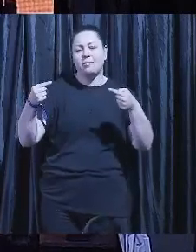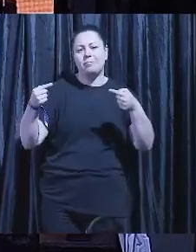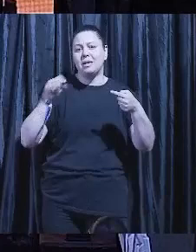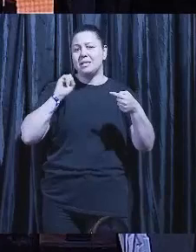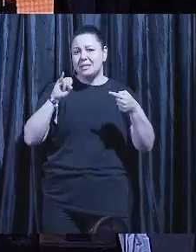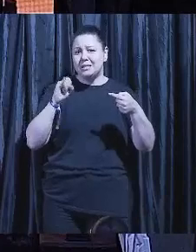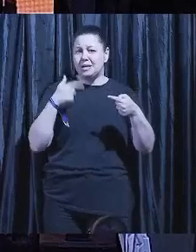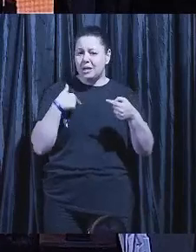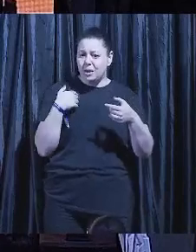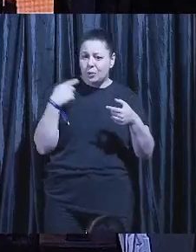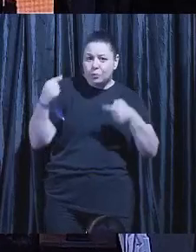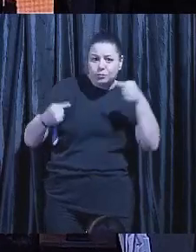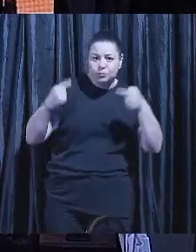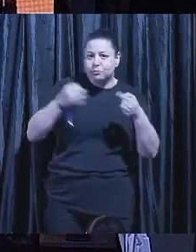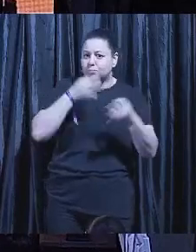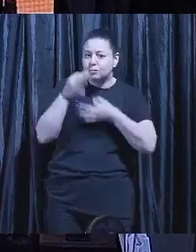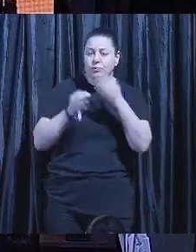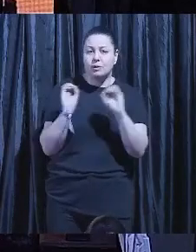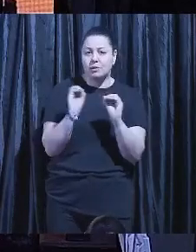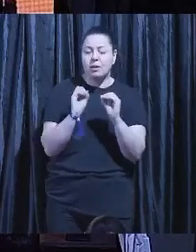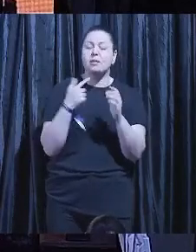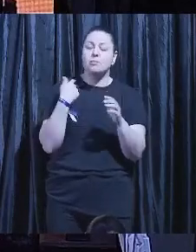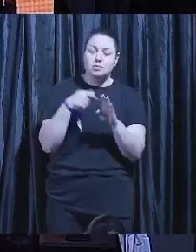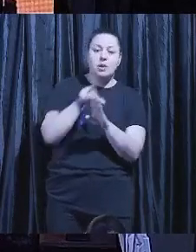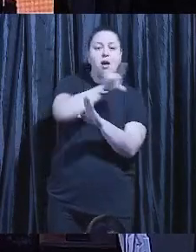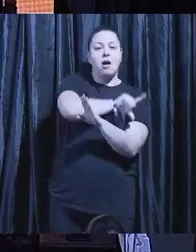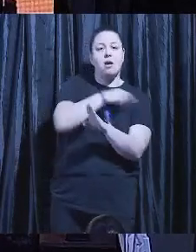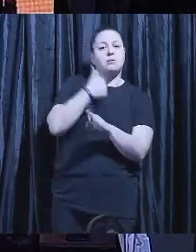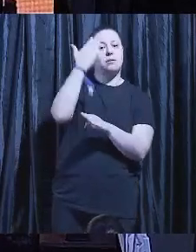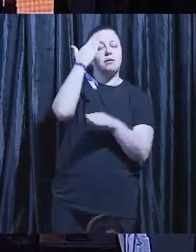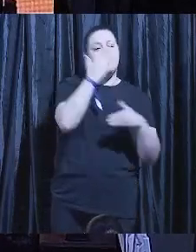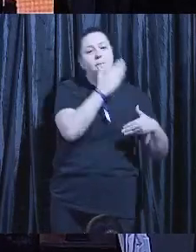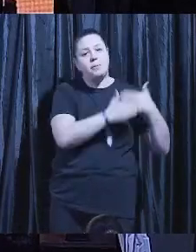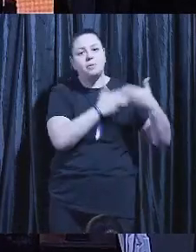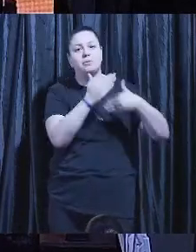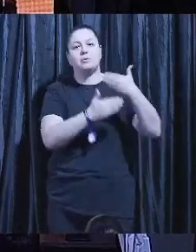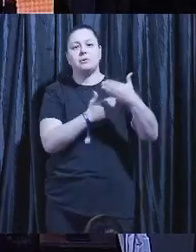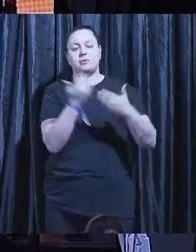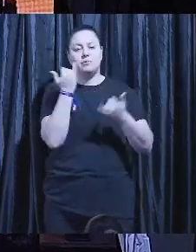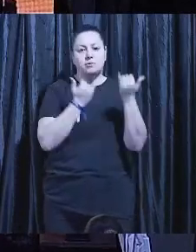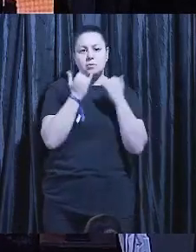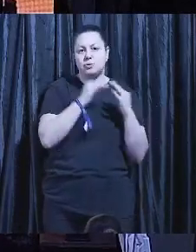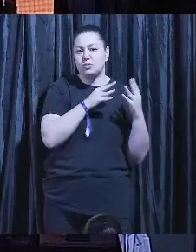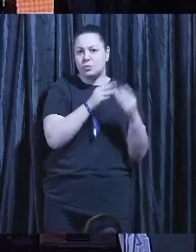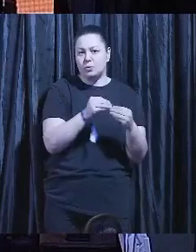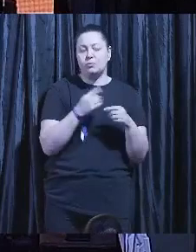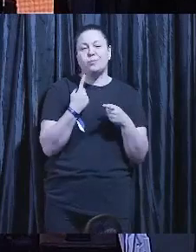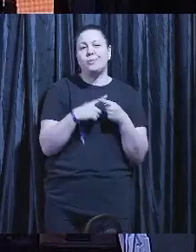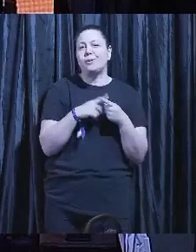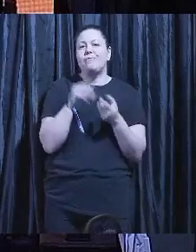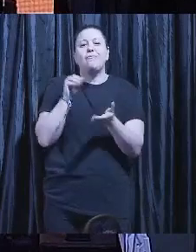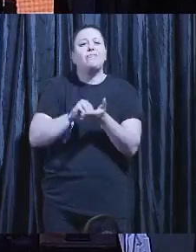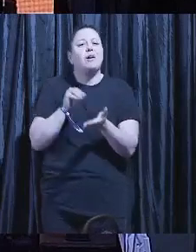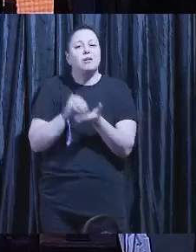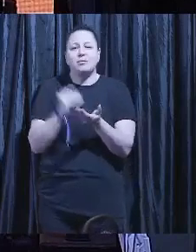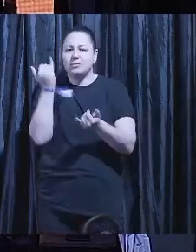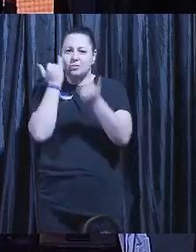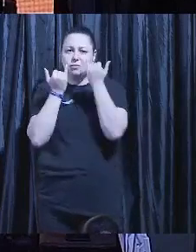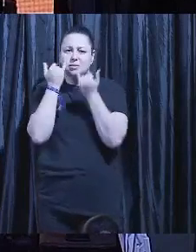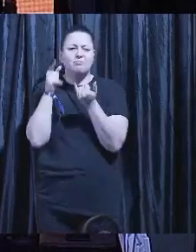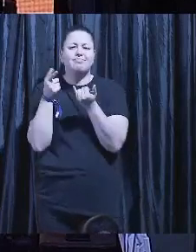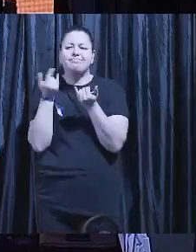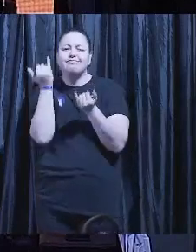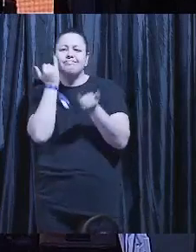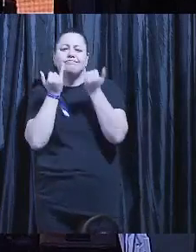sem pensar no processo da desinformação. Então, para a gente pensar o que a gente fala tanto de desinformação, o que é desinformação? Então,